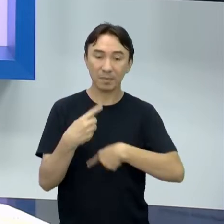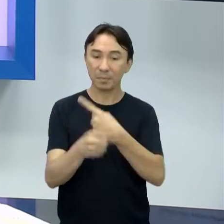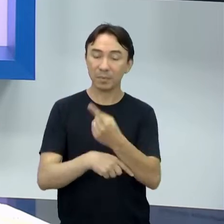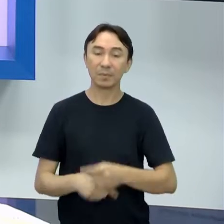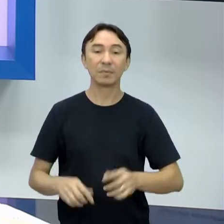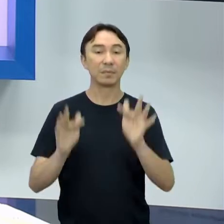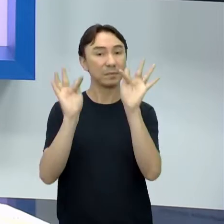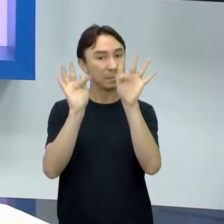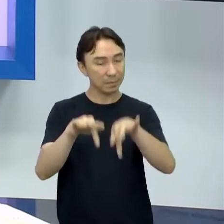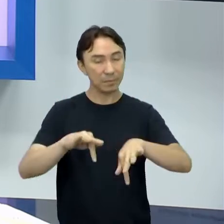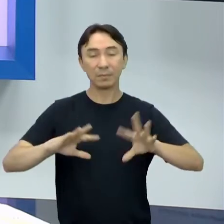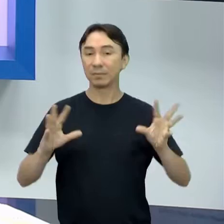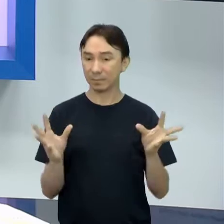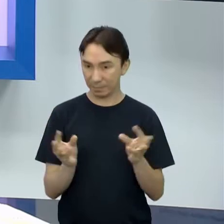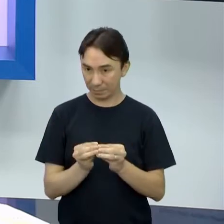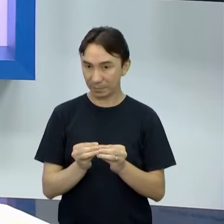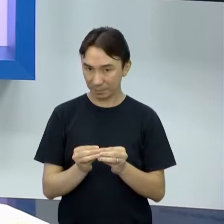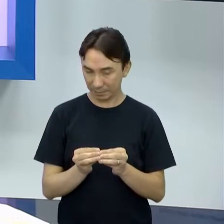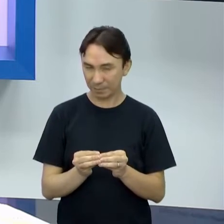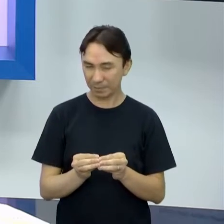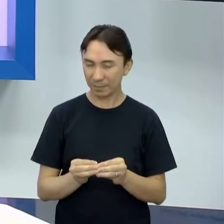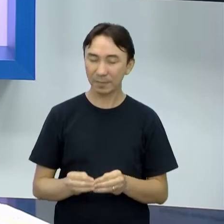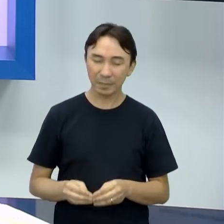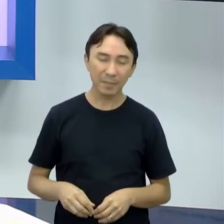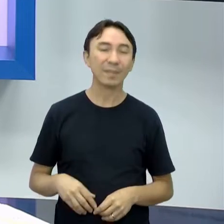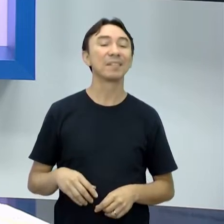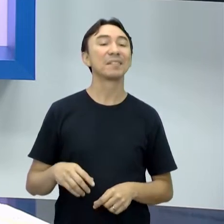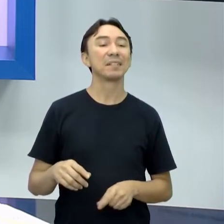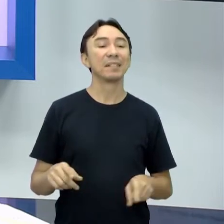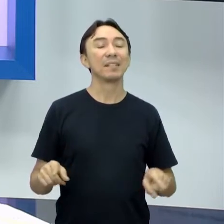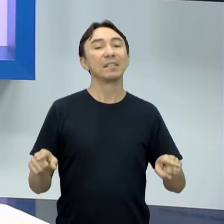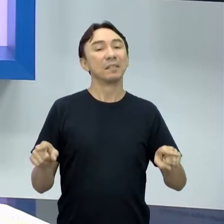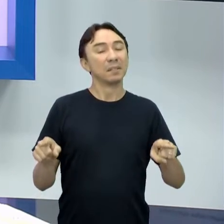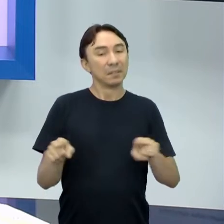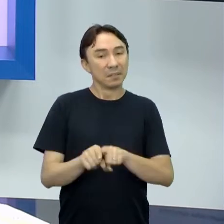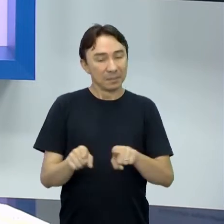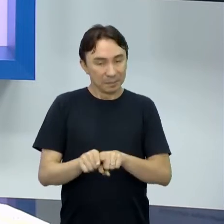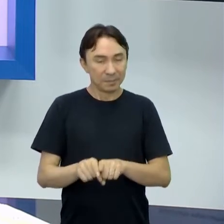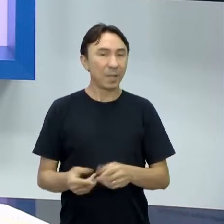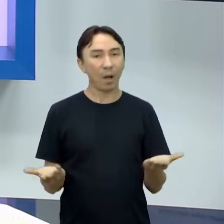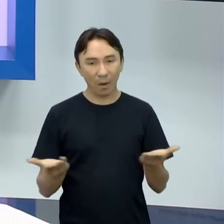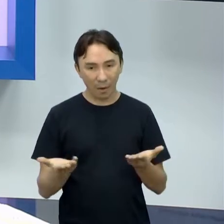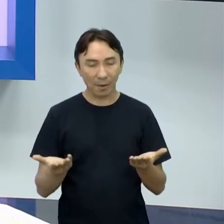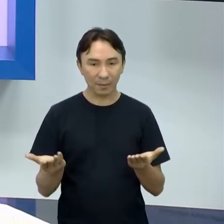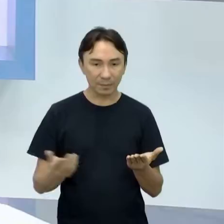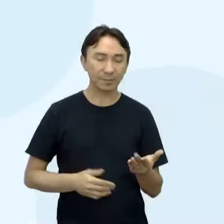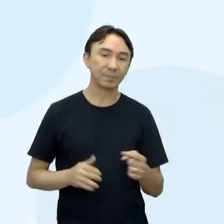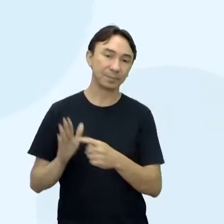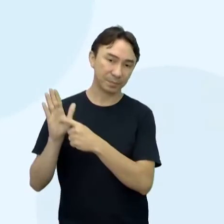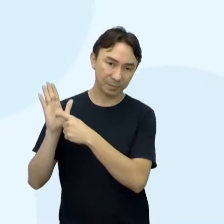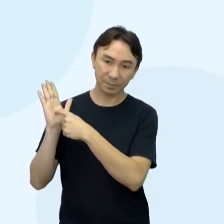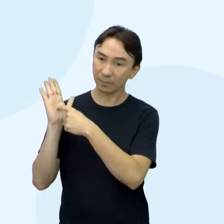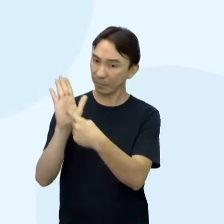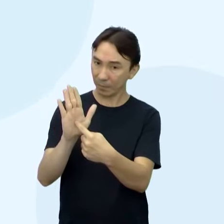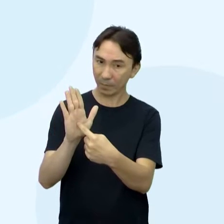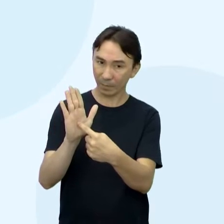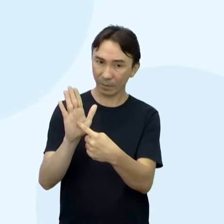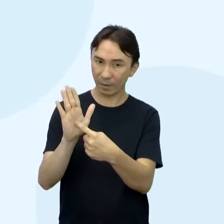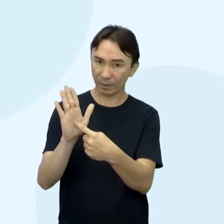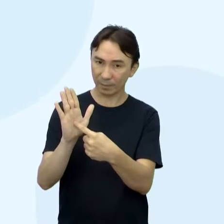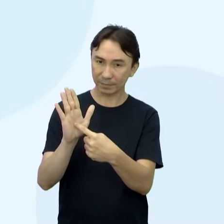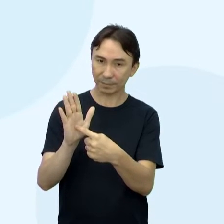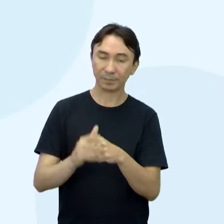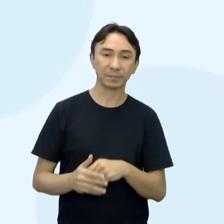para uma próxima questão que será bem norteadora e nos ajudará aí nesse quesito. Caso